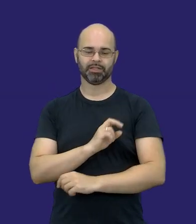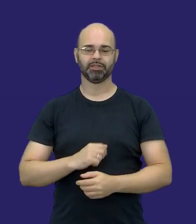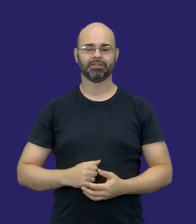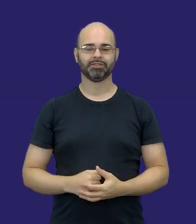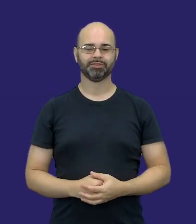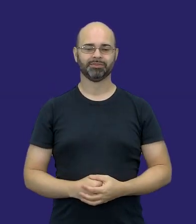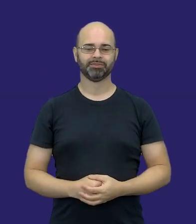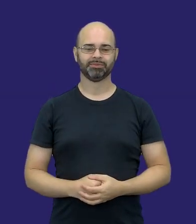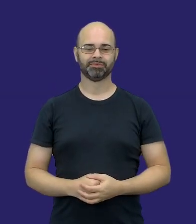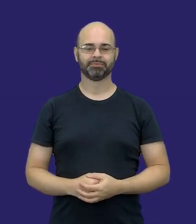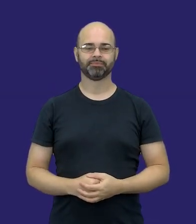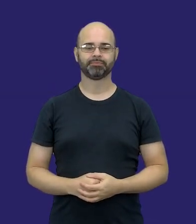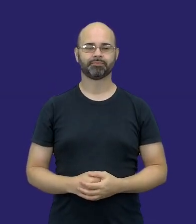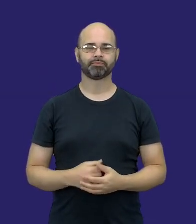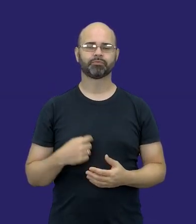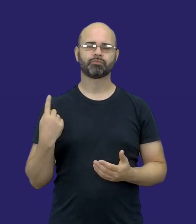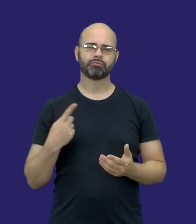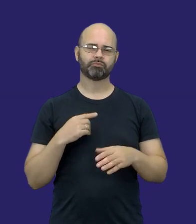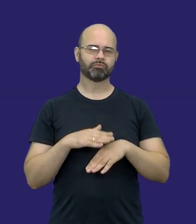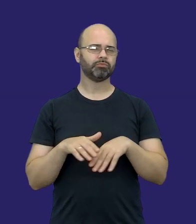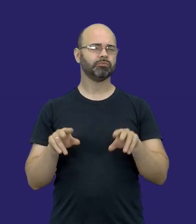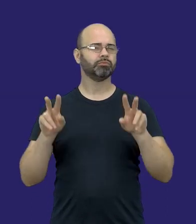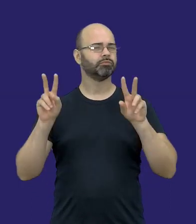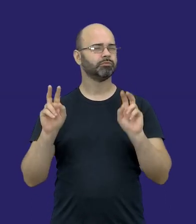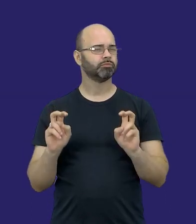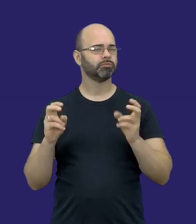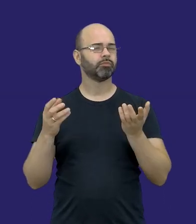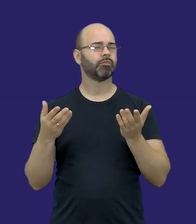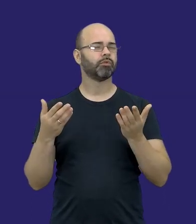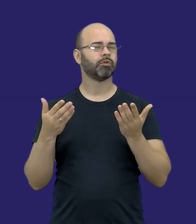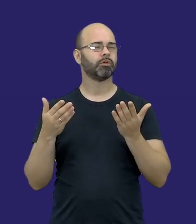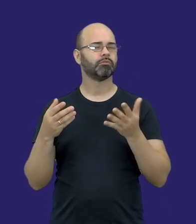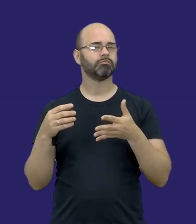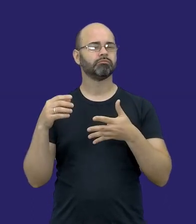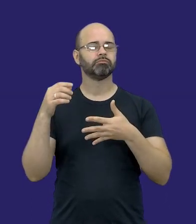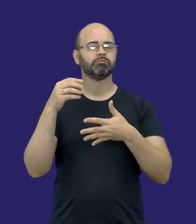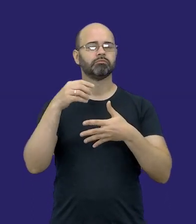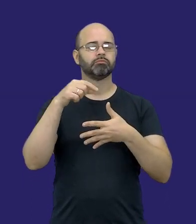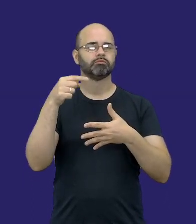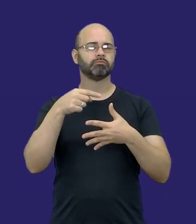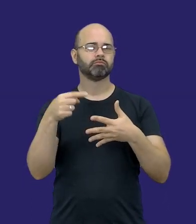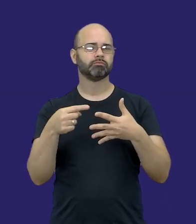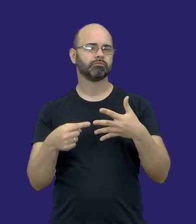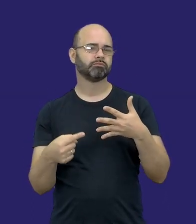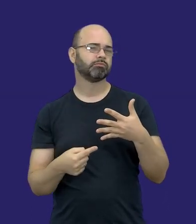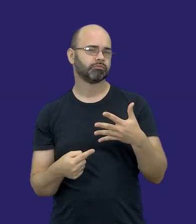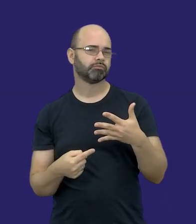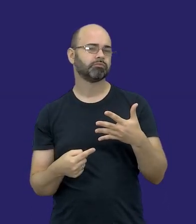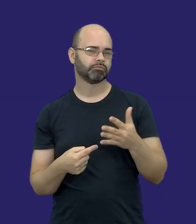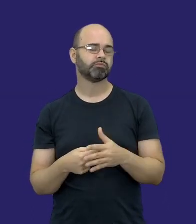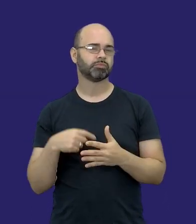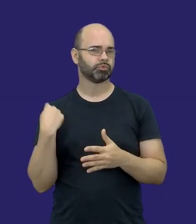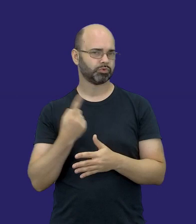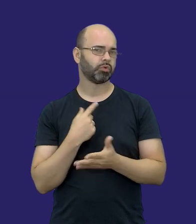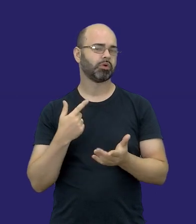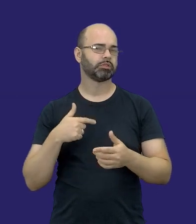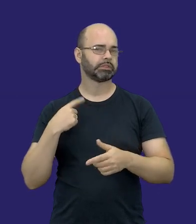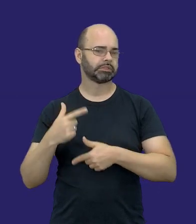que a gente possa discutir alguns aspectos, no fundo, que nos é caro durante